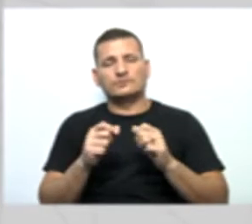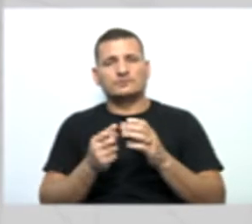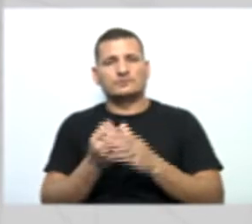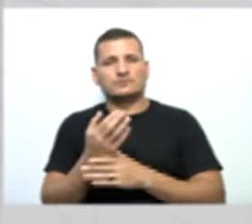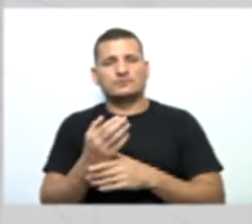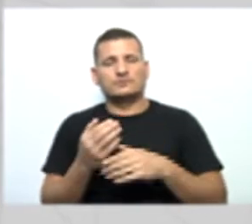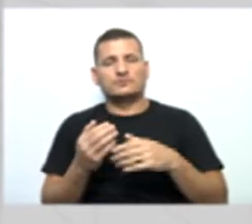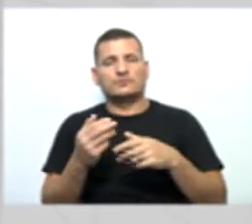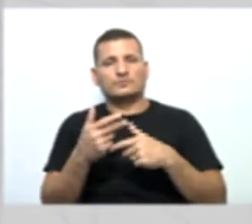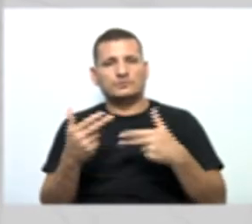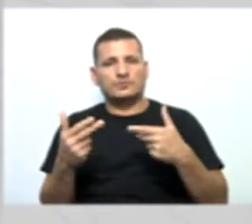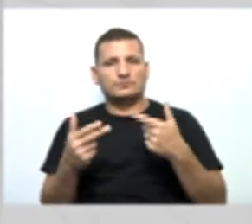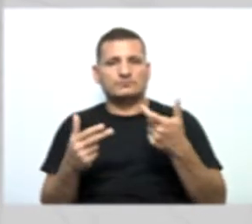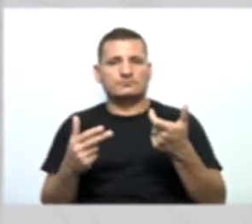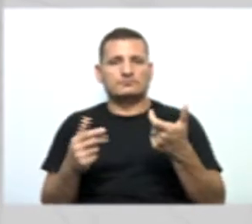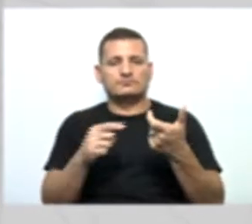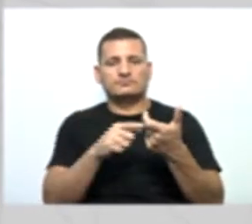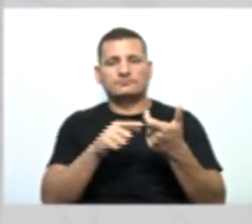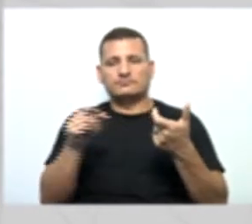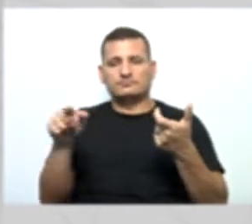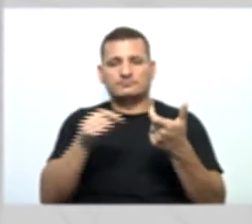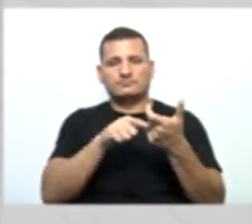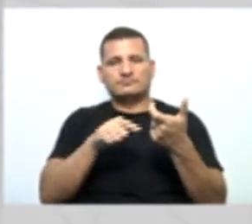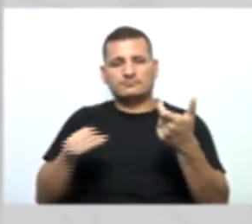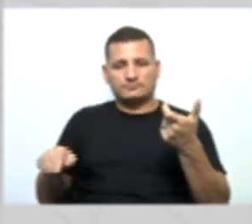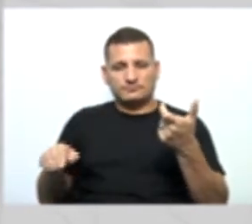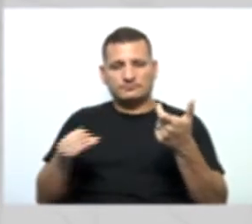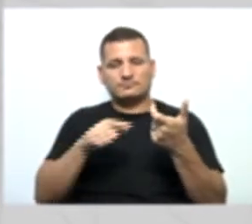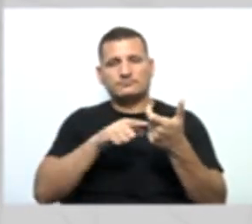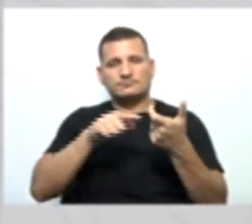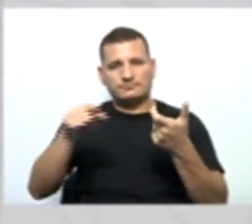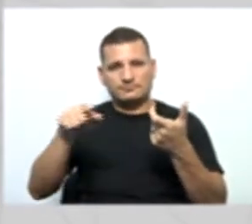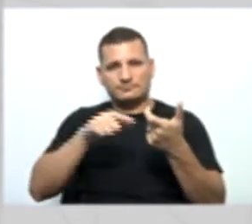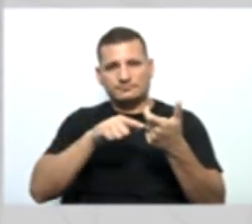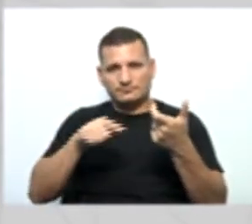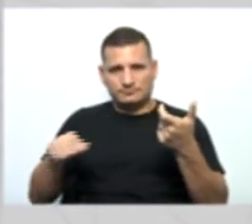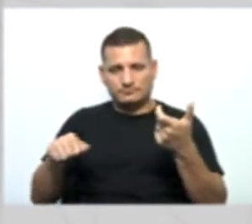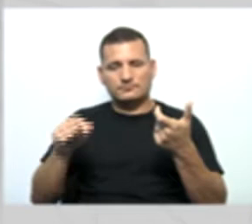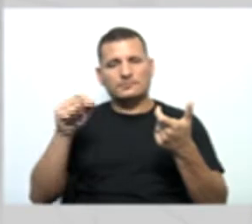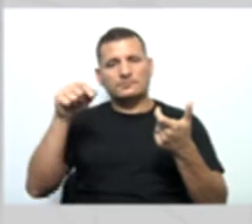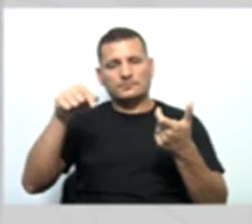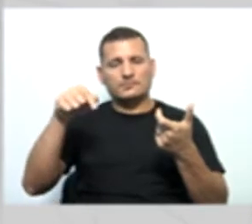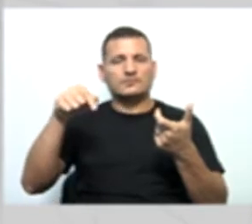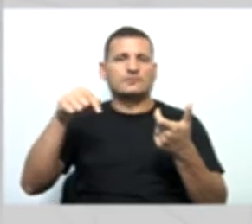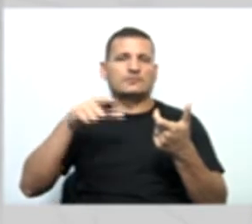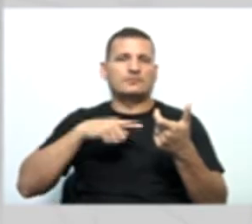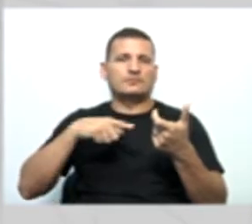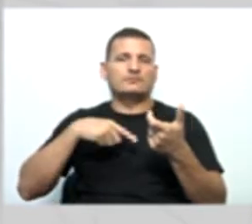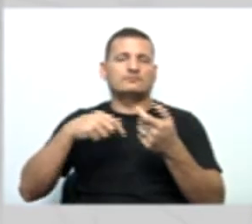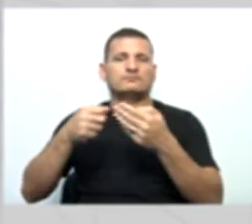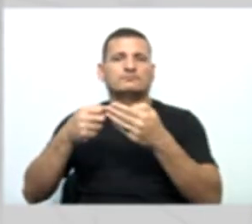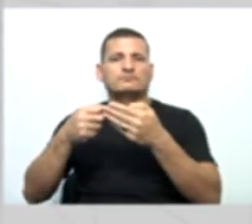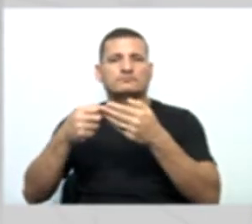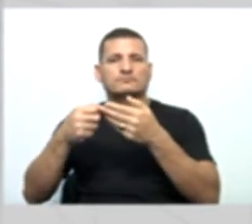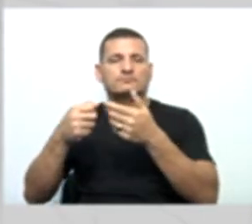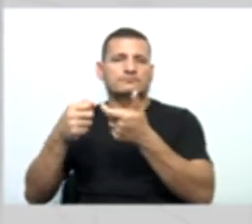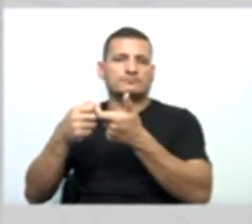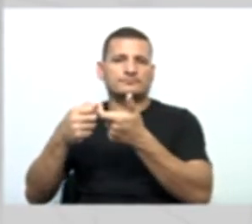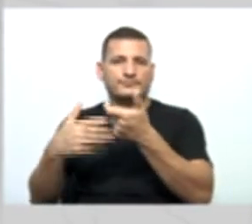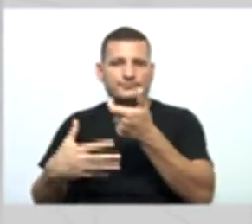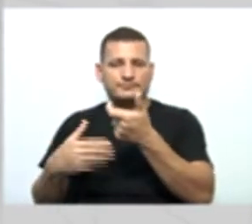objetos cadeiras diferentes a partir dessa descrição genérica, com seus atributos, que recebiam valores para